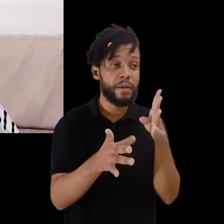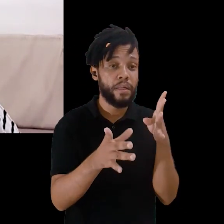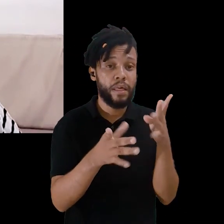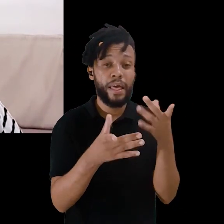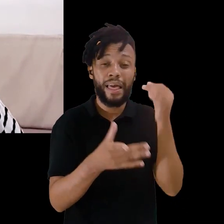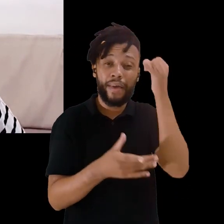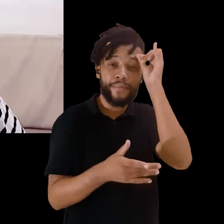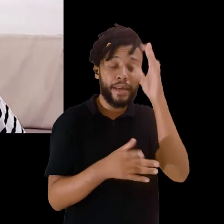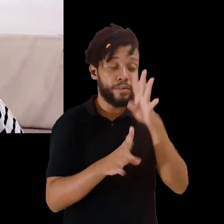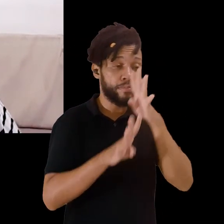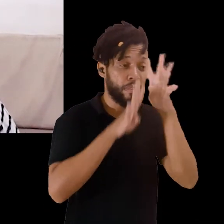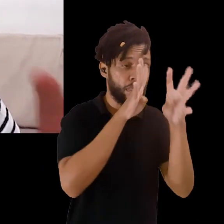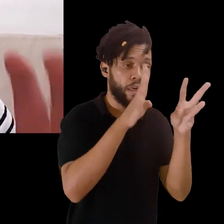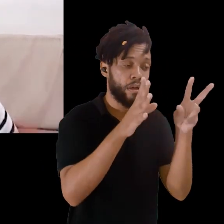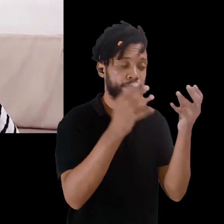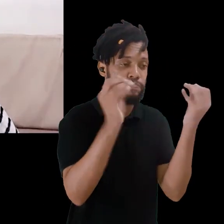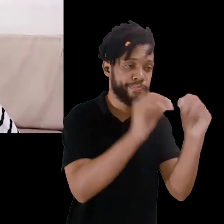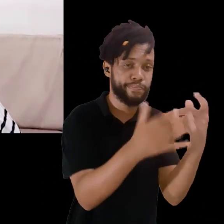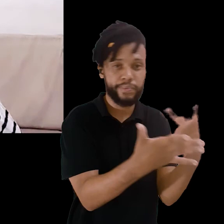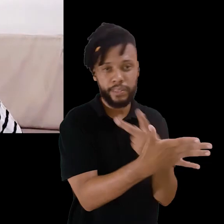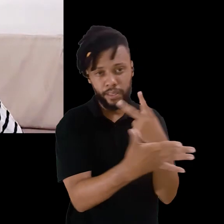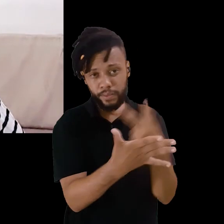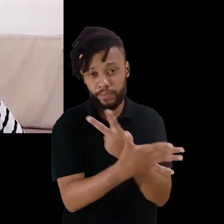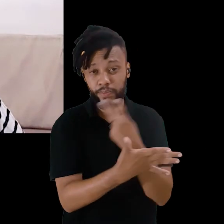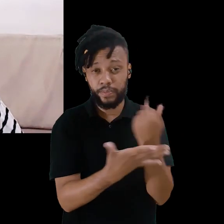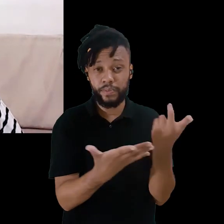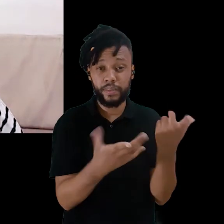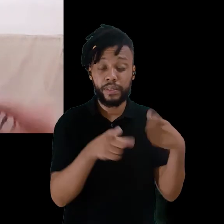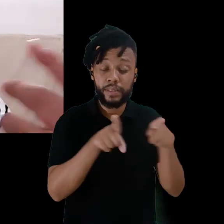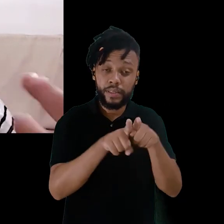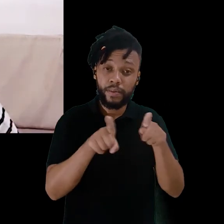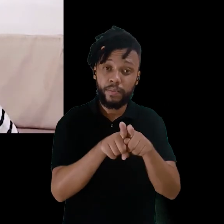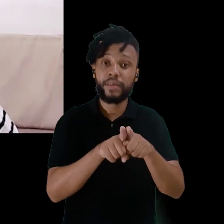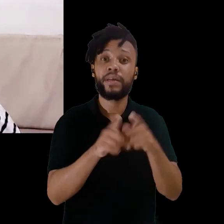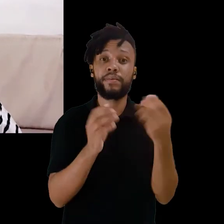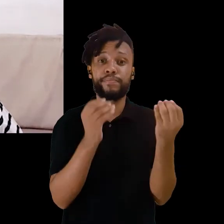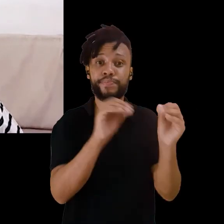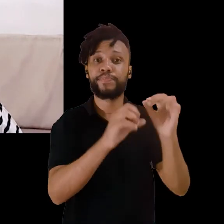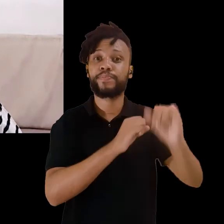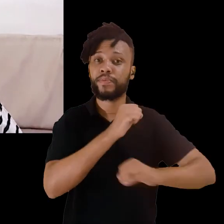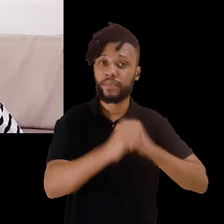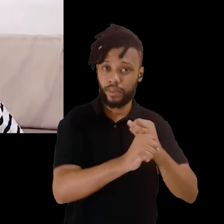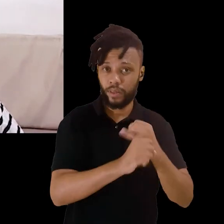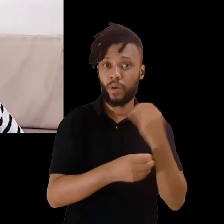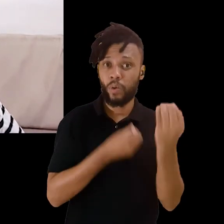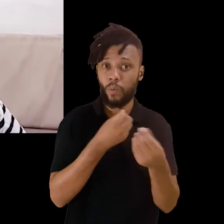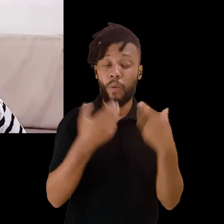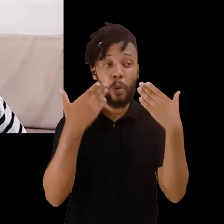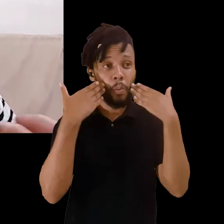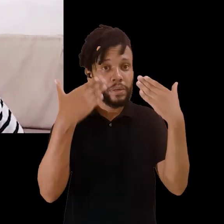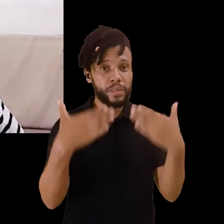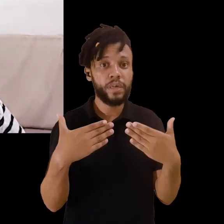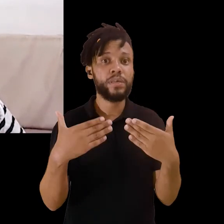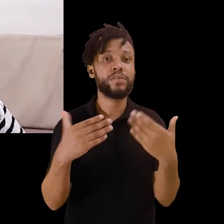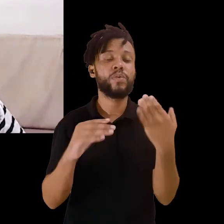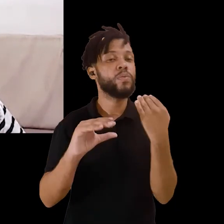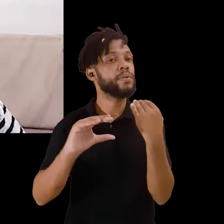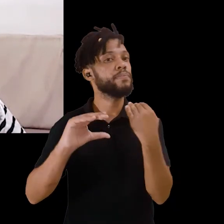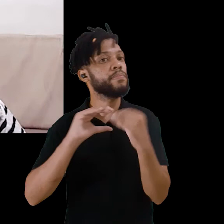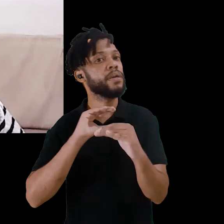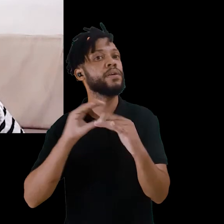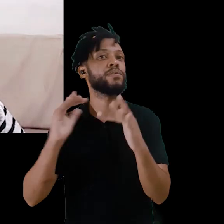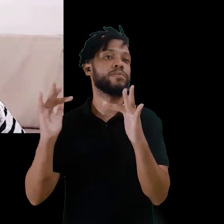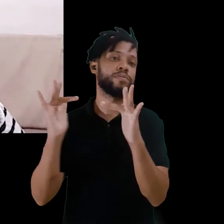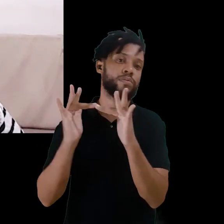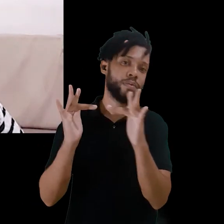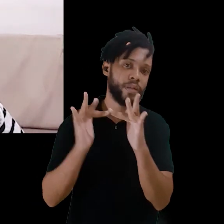nada errado, né? Porque está tudo lá explicadinho. E eles ainda disponibilizam no site, como eu mostrei, os contatos para